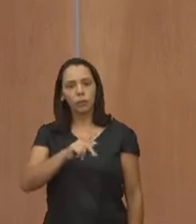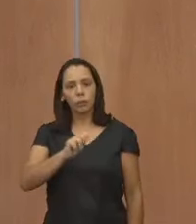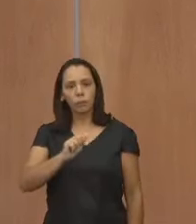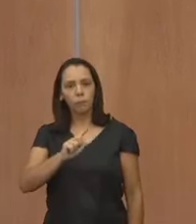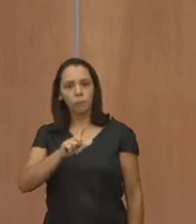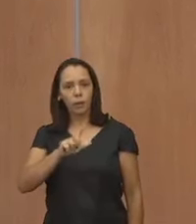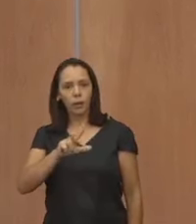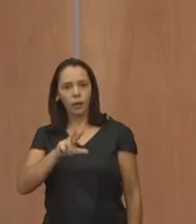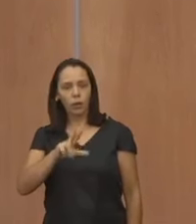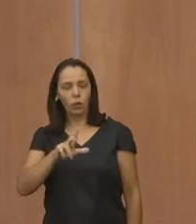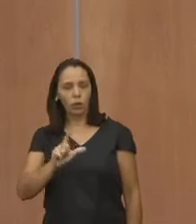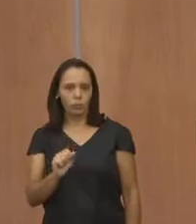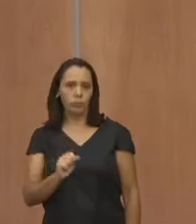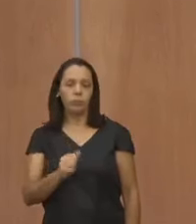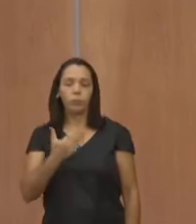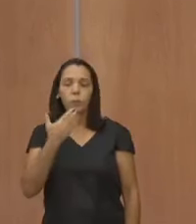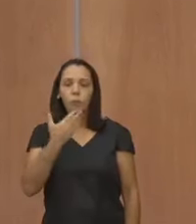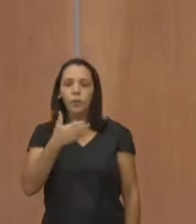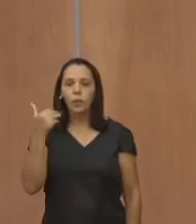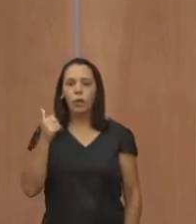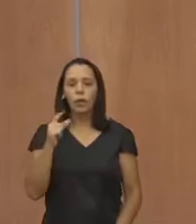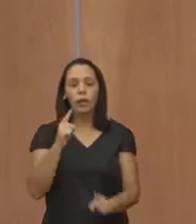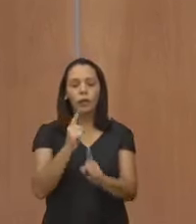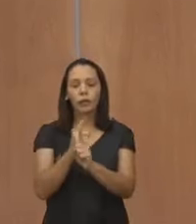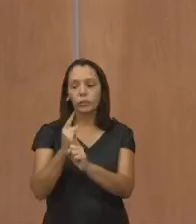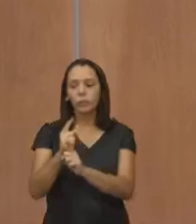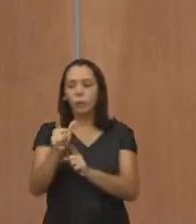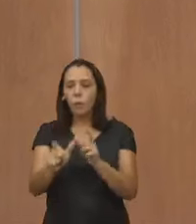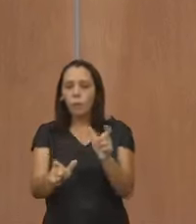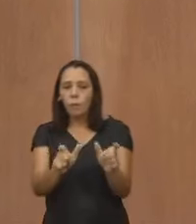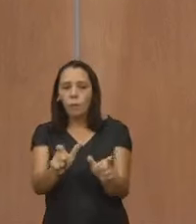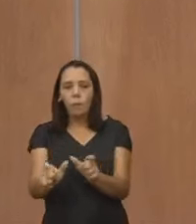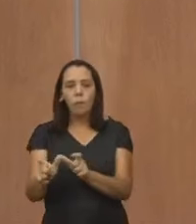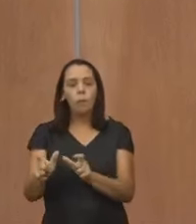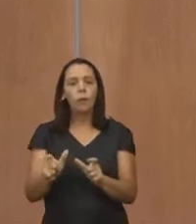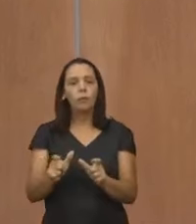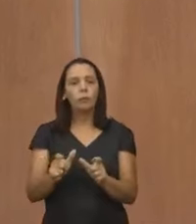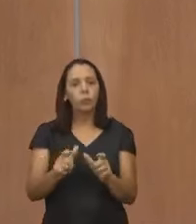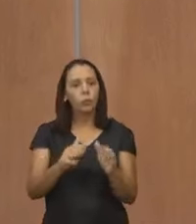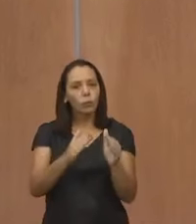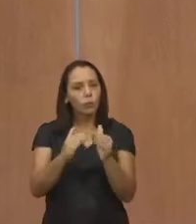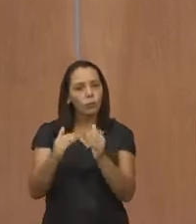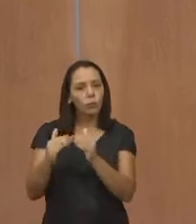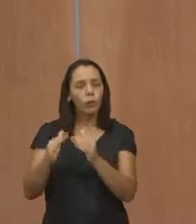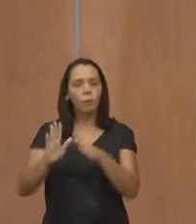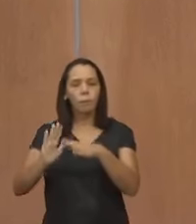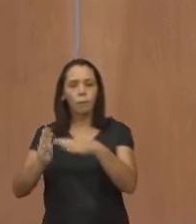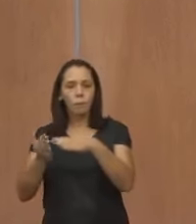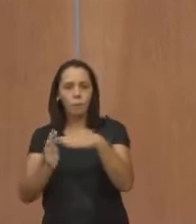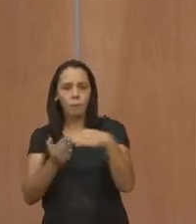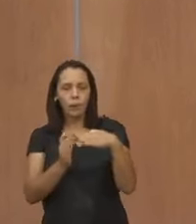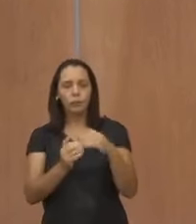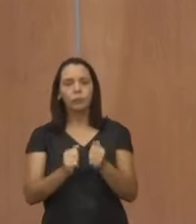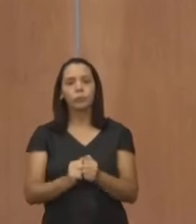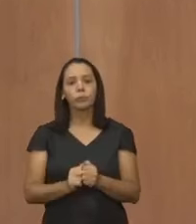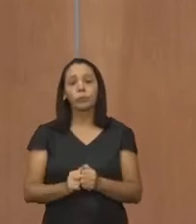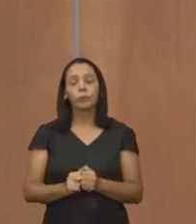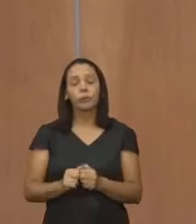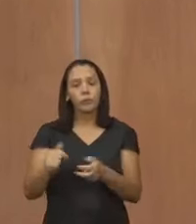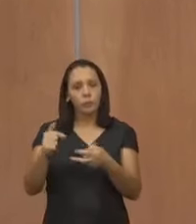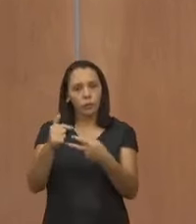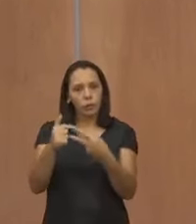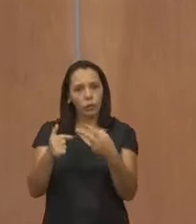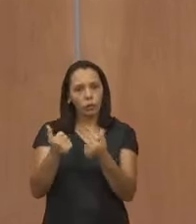grande demanda da população residente. Assim, as subprefeituras Veranejal e Geraldo